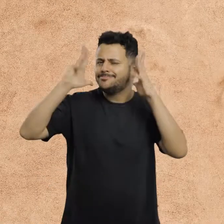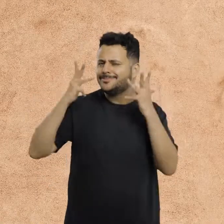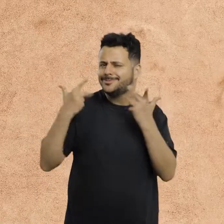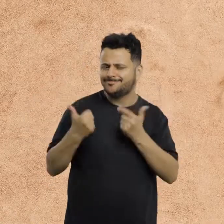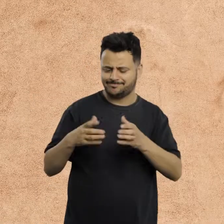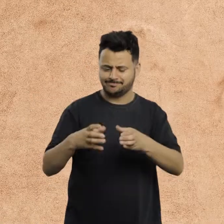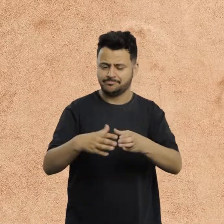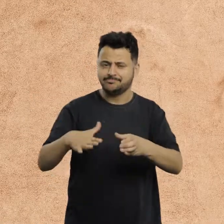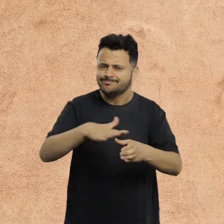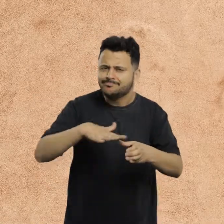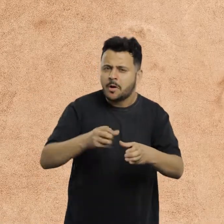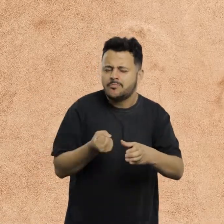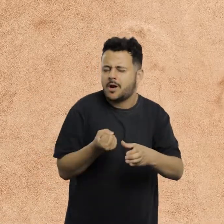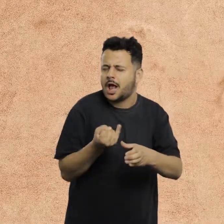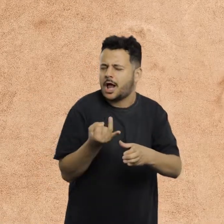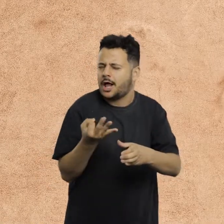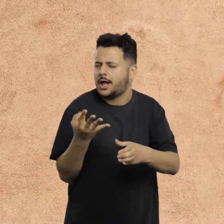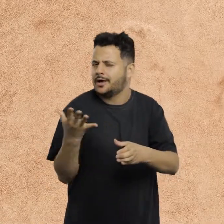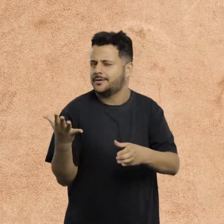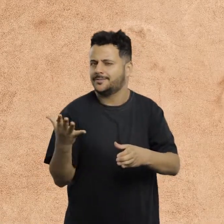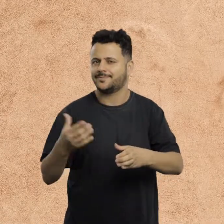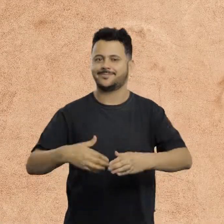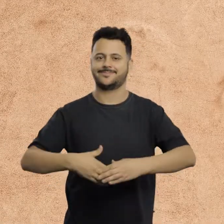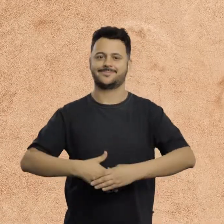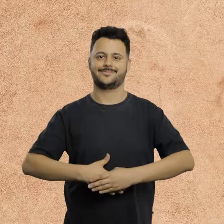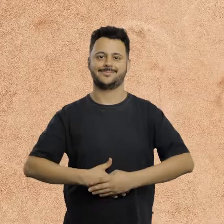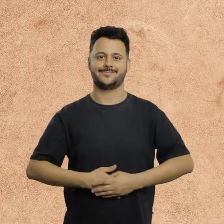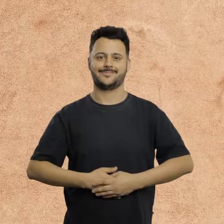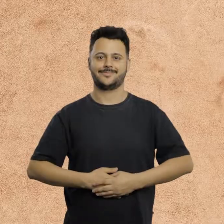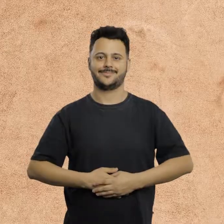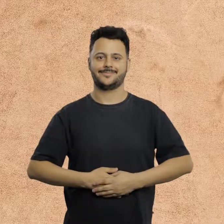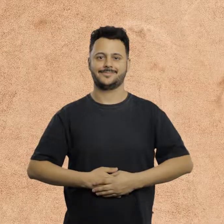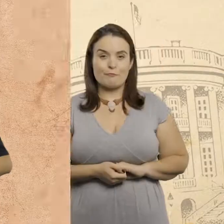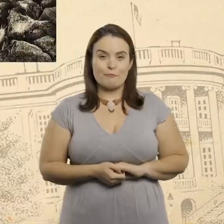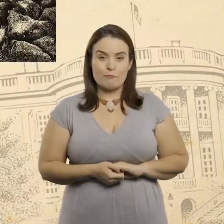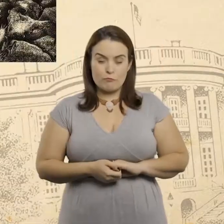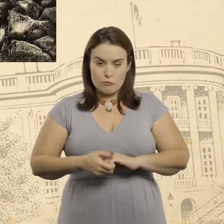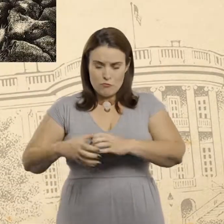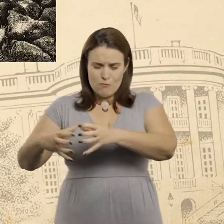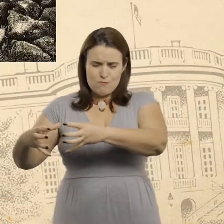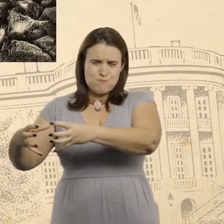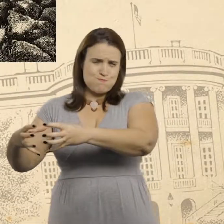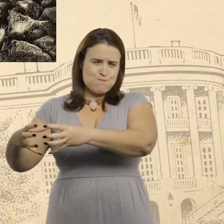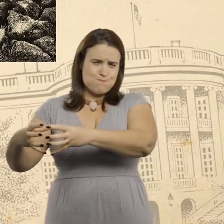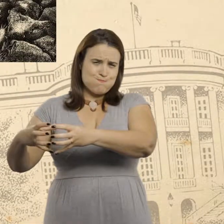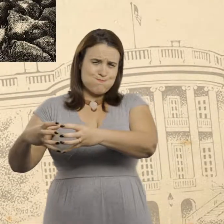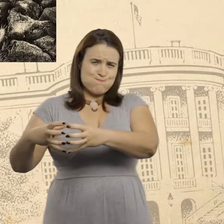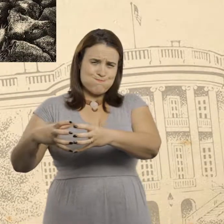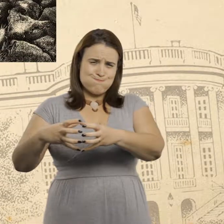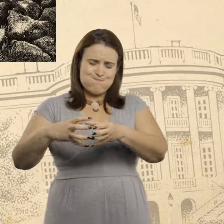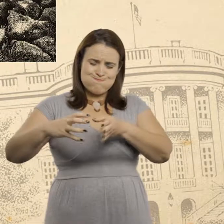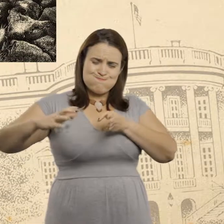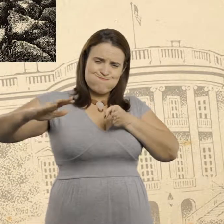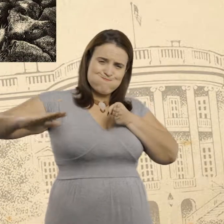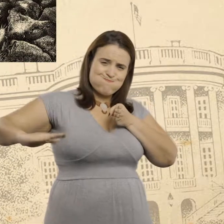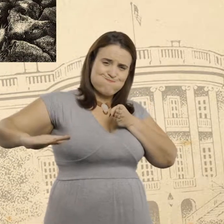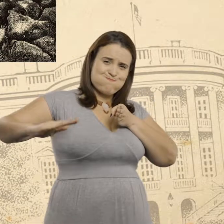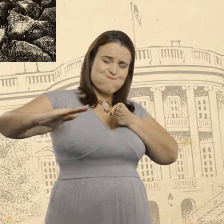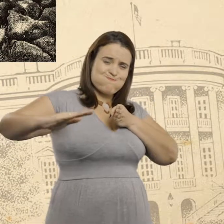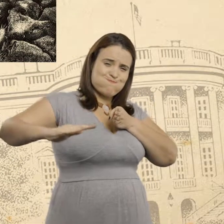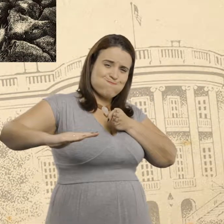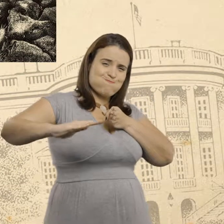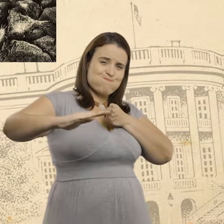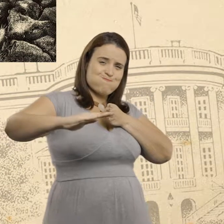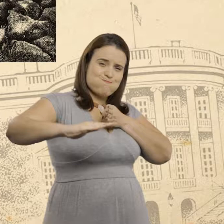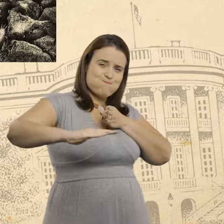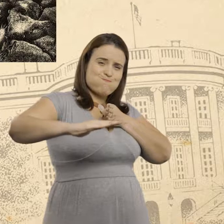Manada. Conjunto de um grande número de animais. Uma longa manada de bisões começou